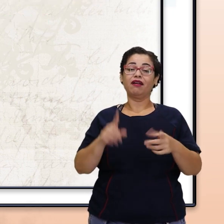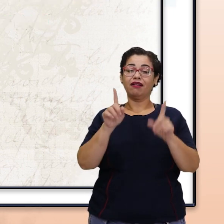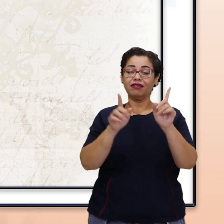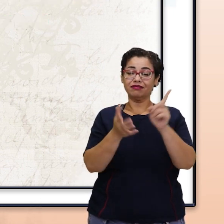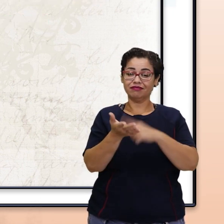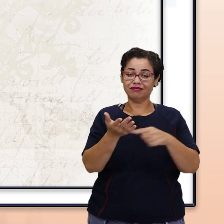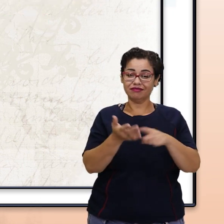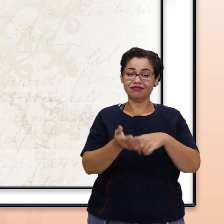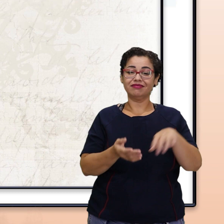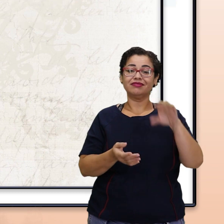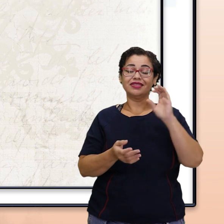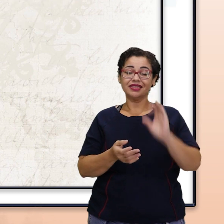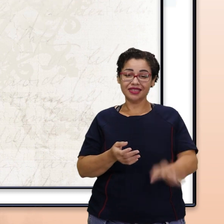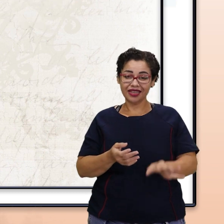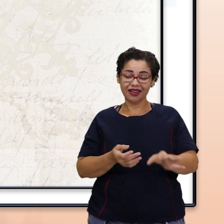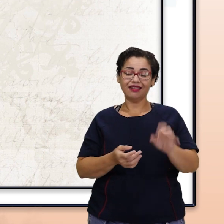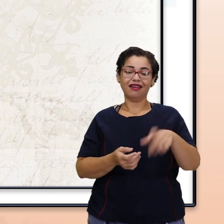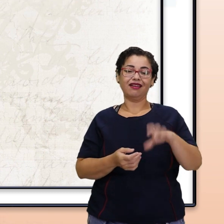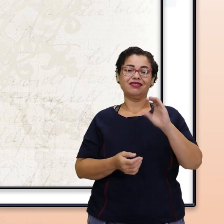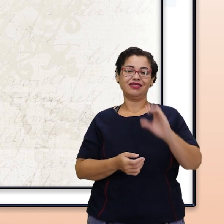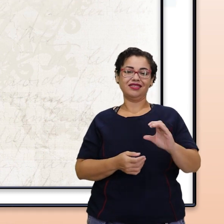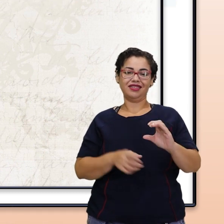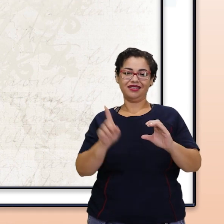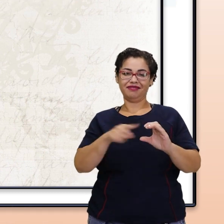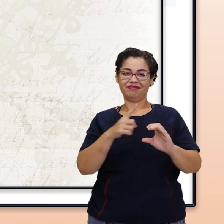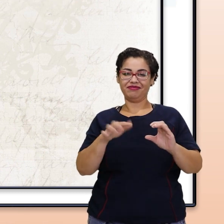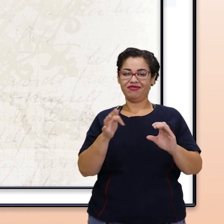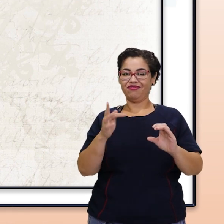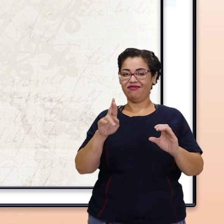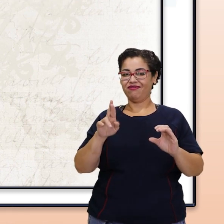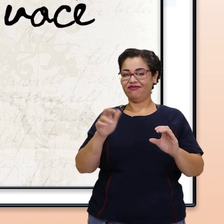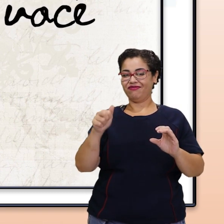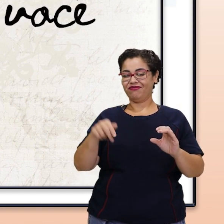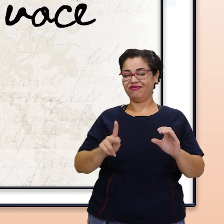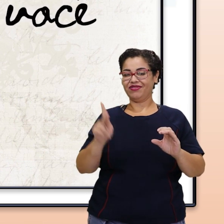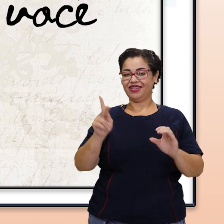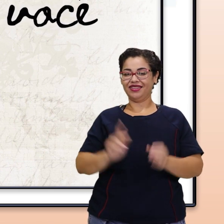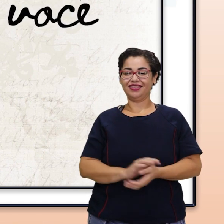alternativa correta é a letra C, Frank Sinatra.